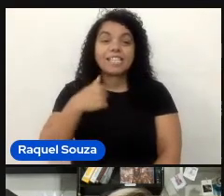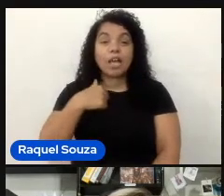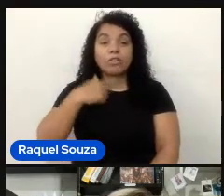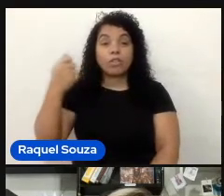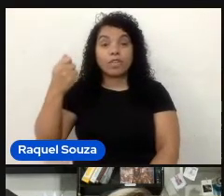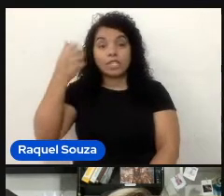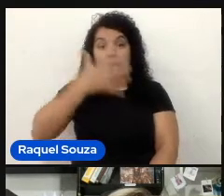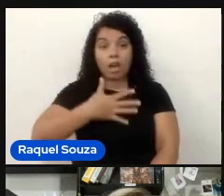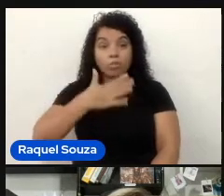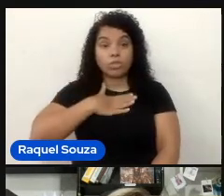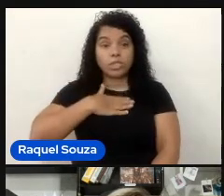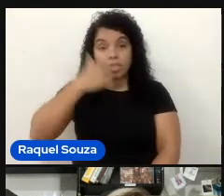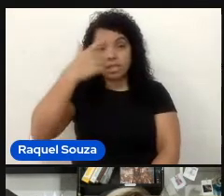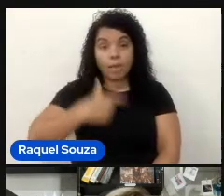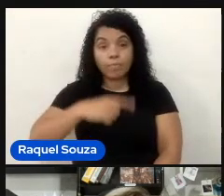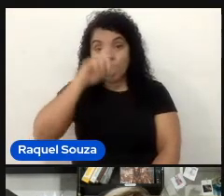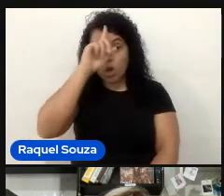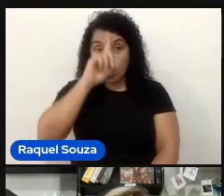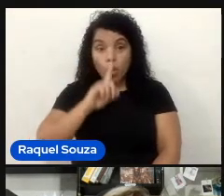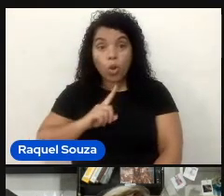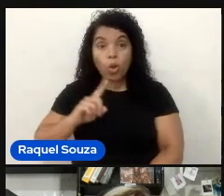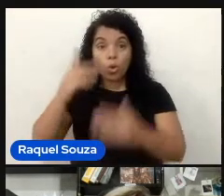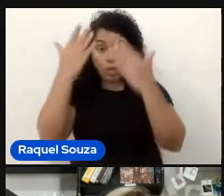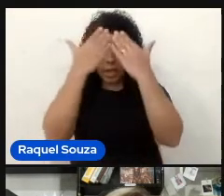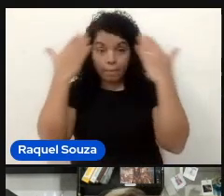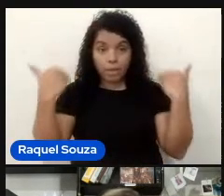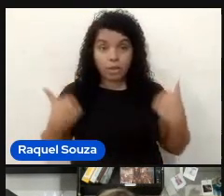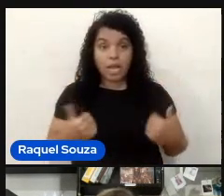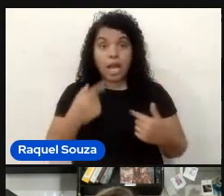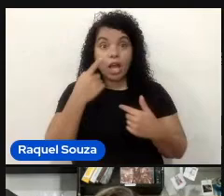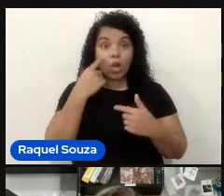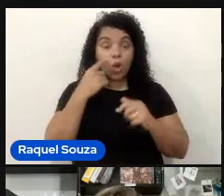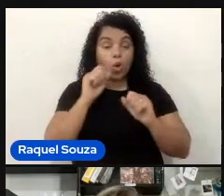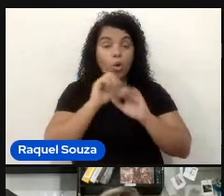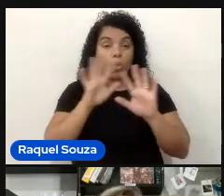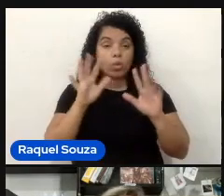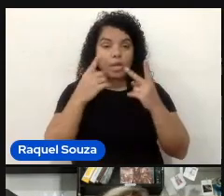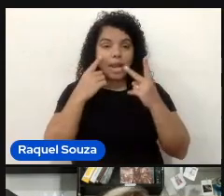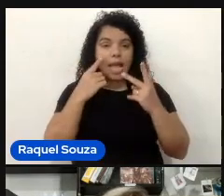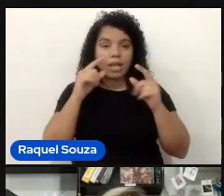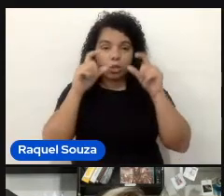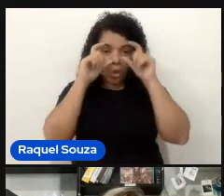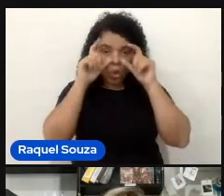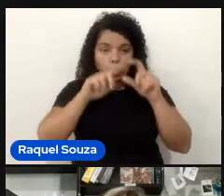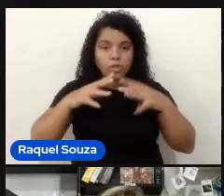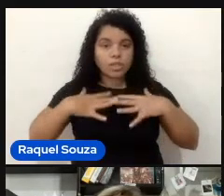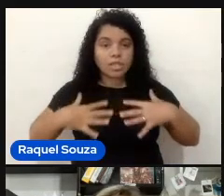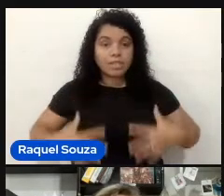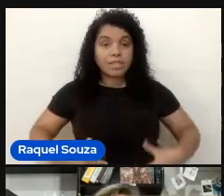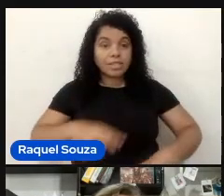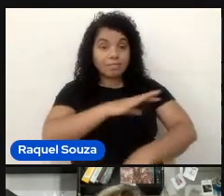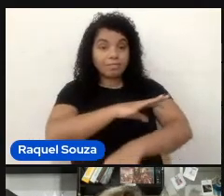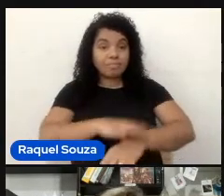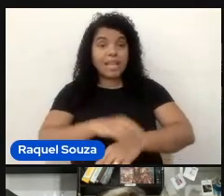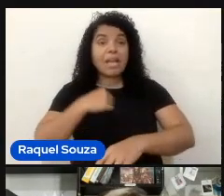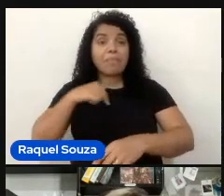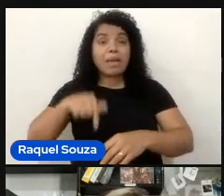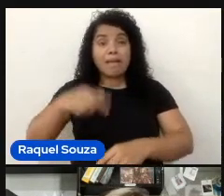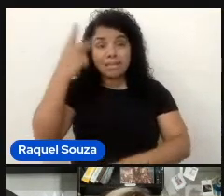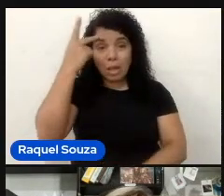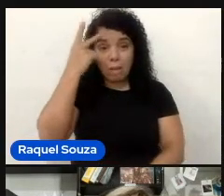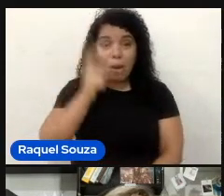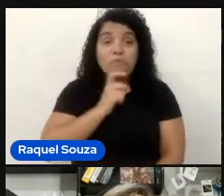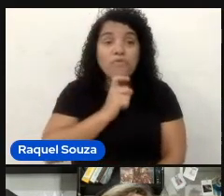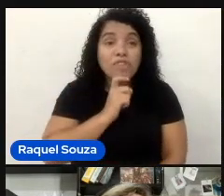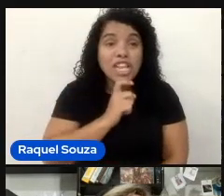autodescrição aqui, sou loira, de cabelos longos, olho claro, uso óculos e estou usando uma camisa de lã branca porque em São Paulo está muito frio. Bom,